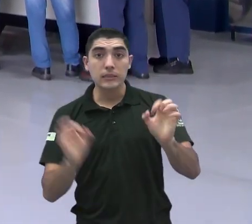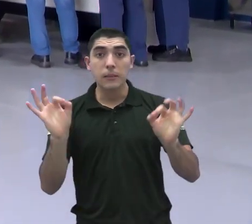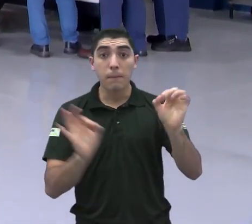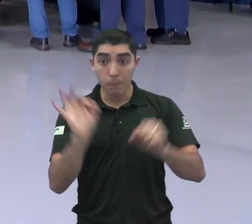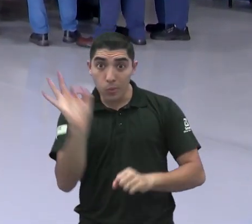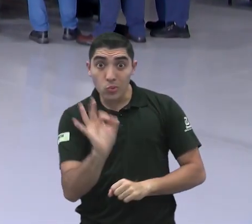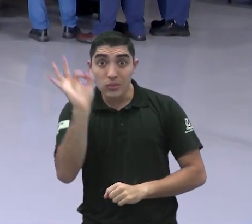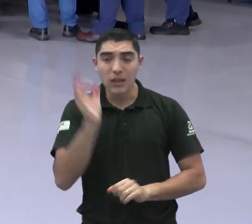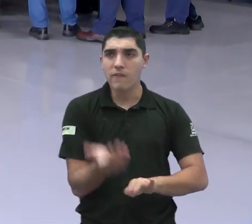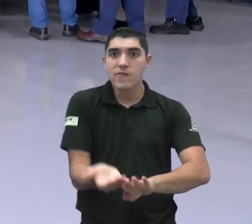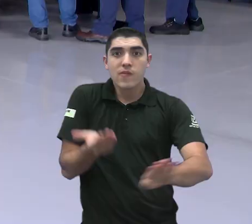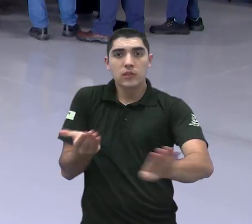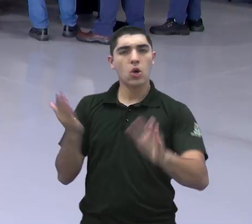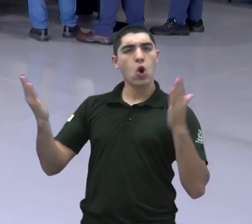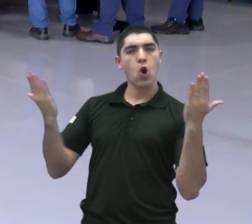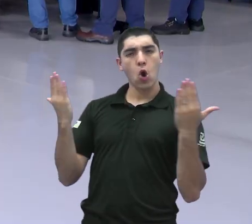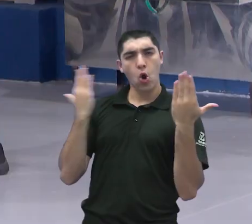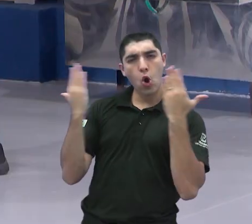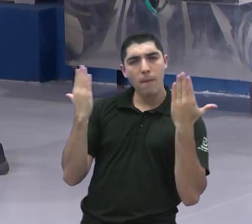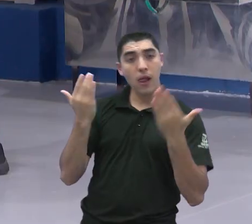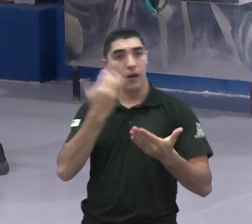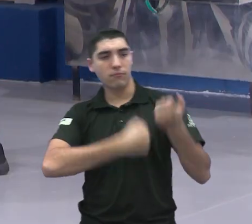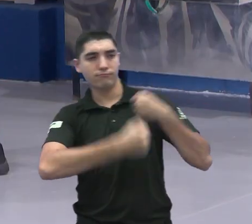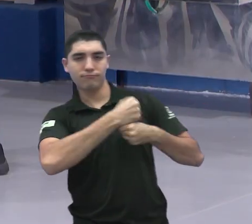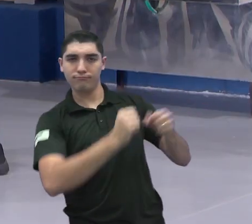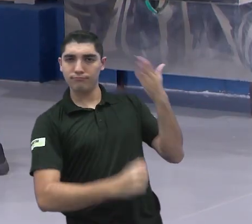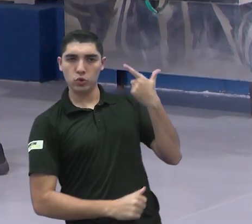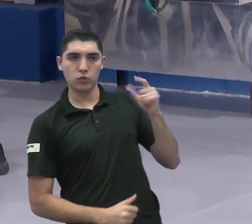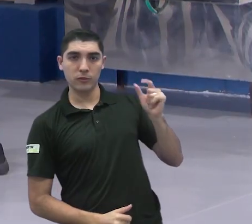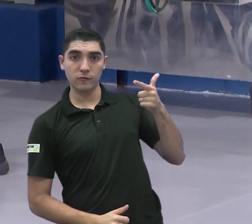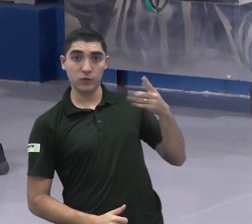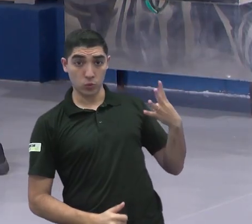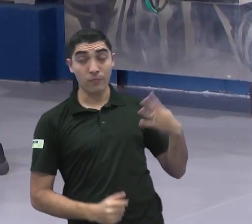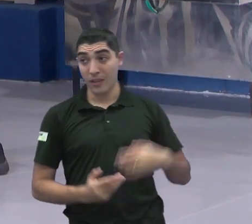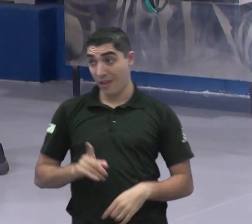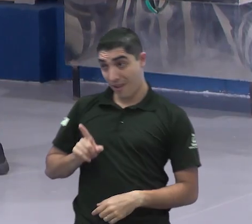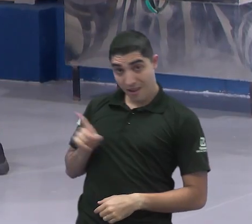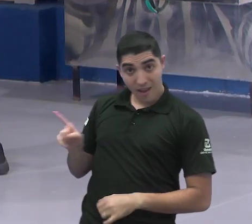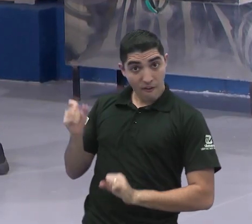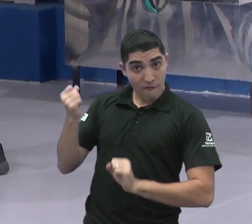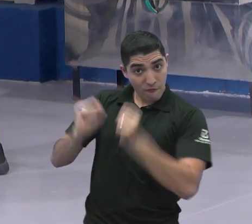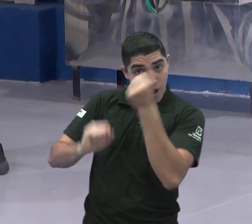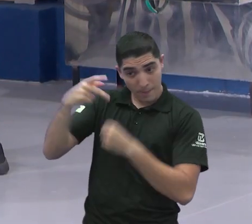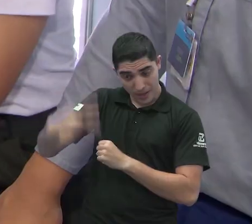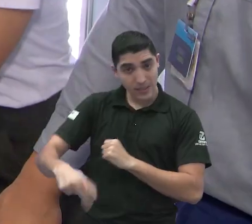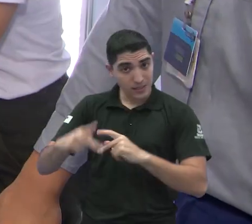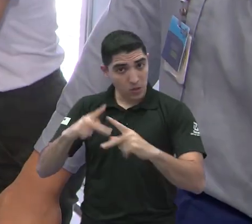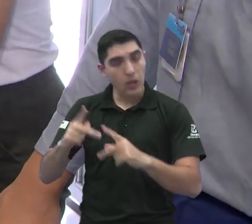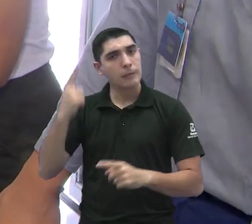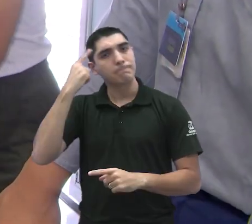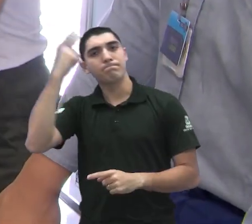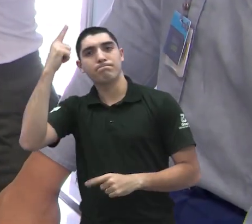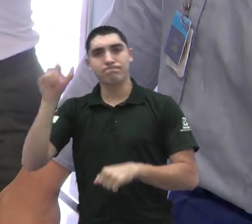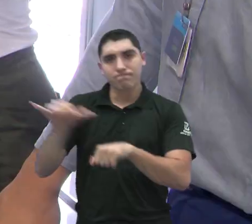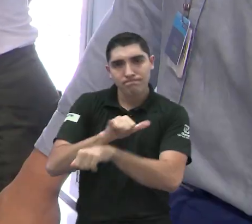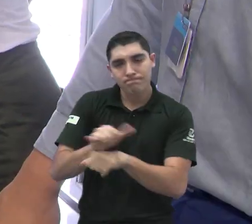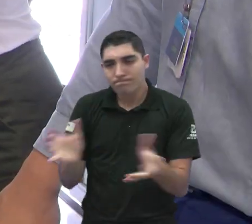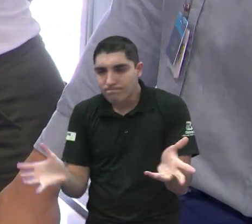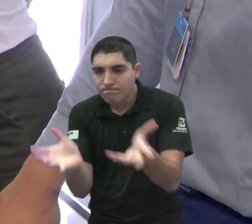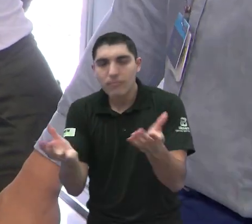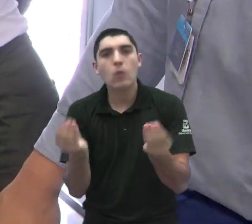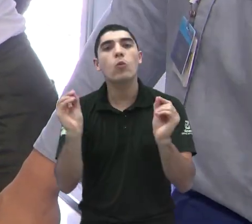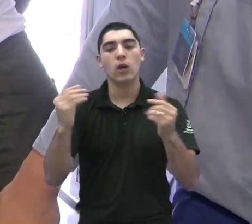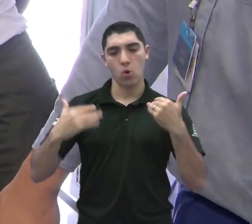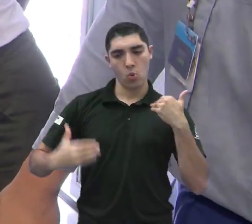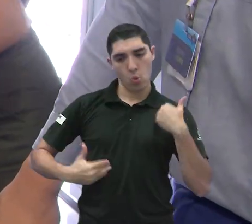15% em comparação a 2024. Sabendo dessa realidade, essa indústria de São José dos Campos tem criado programas de